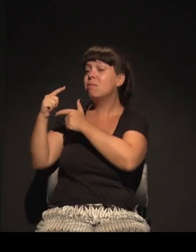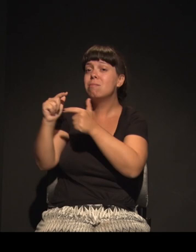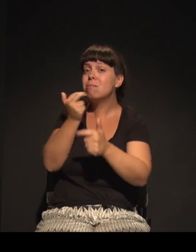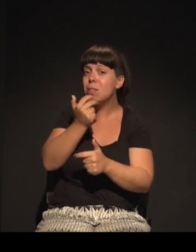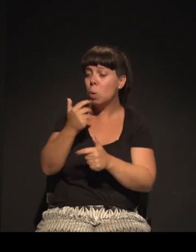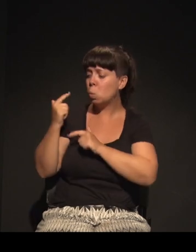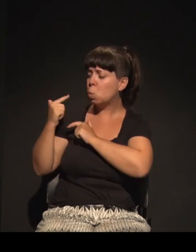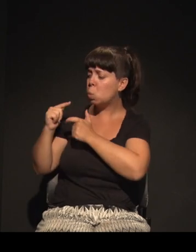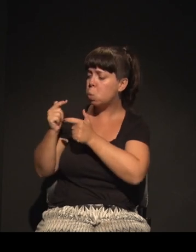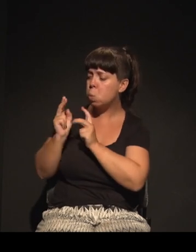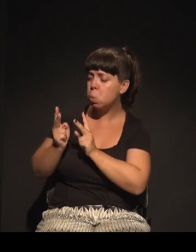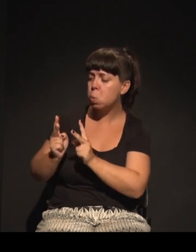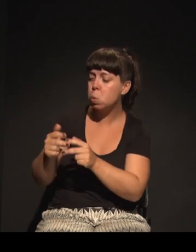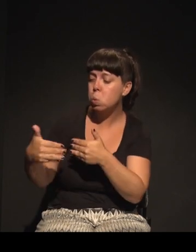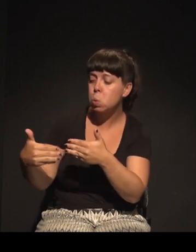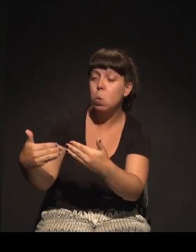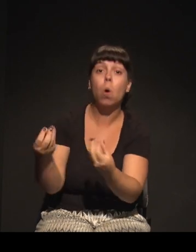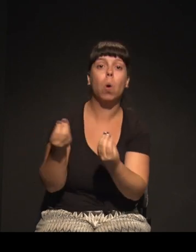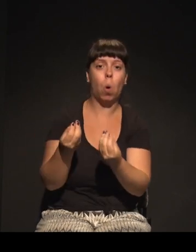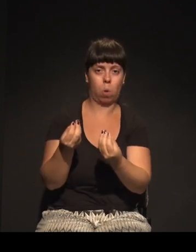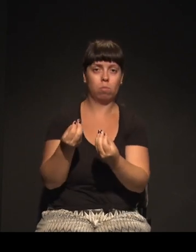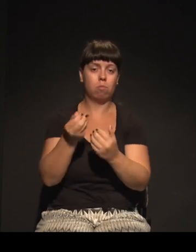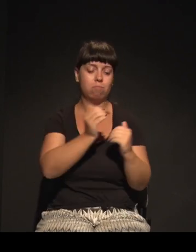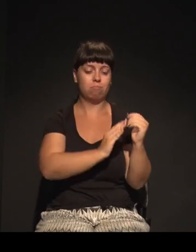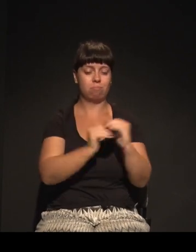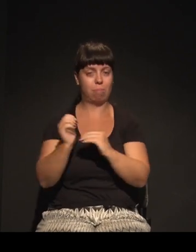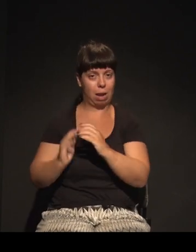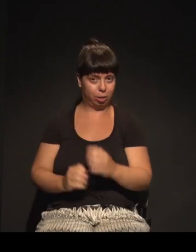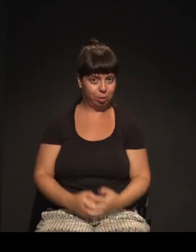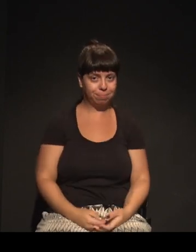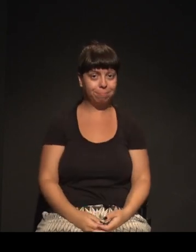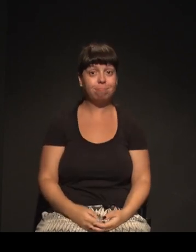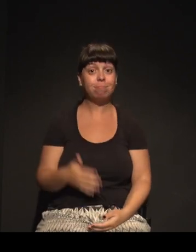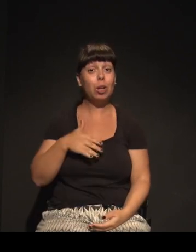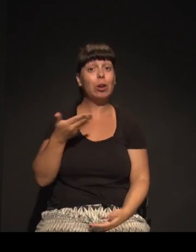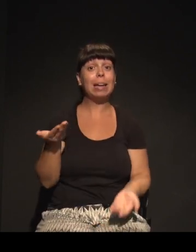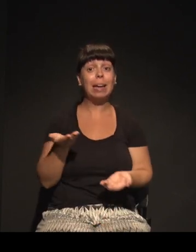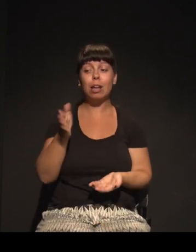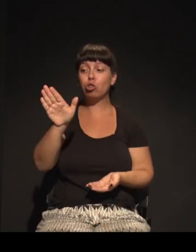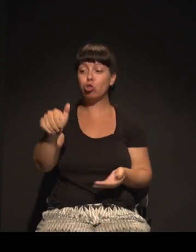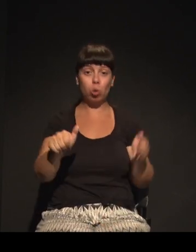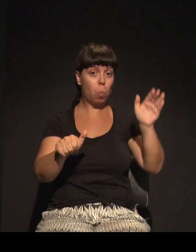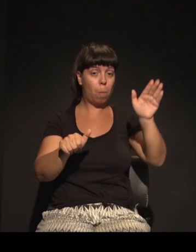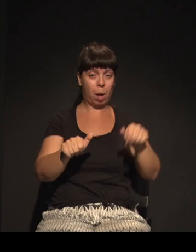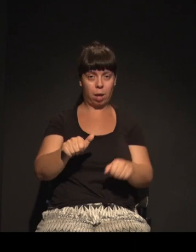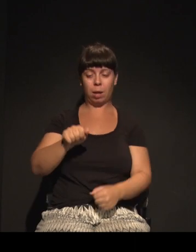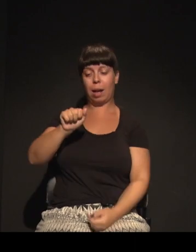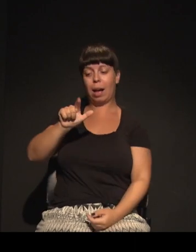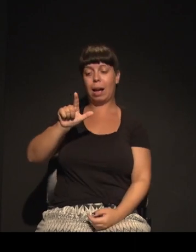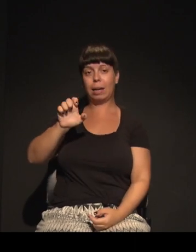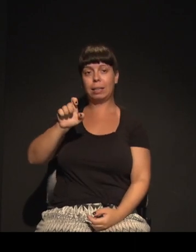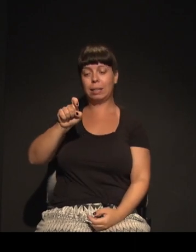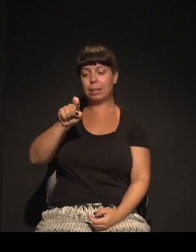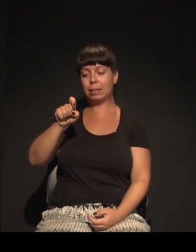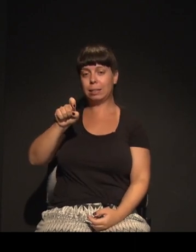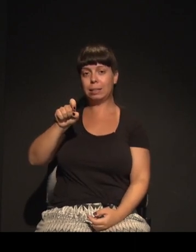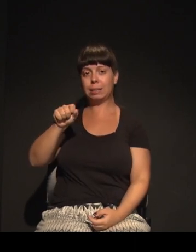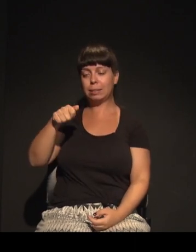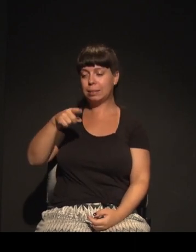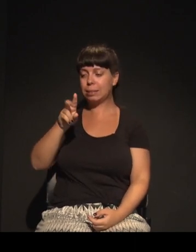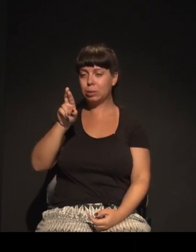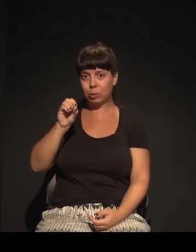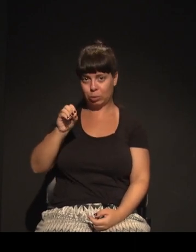né então queria chamar aqui imediatamente para compor essa mesa o alessandro pataxó